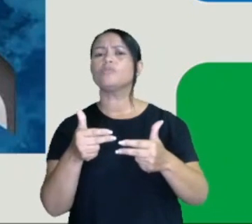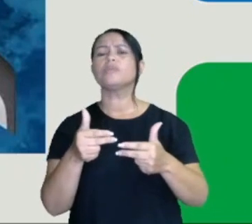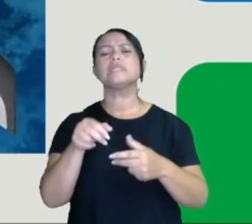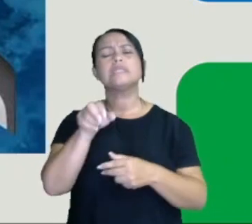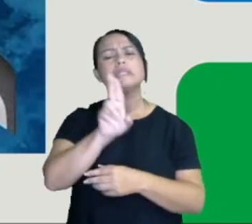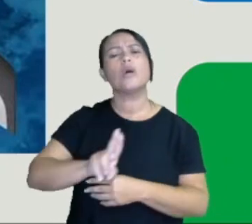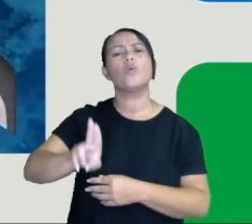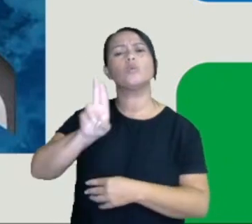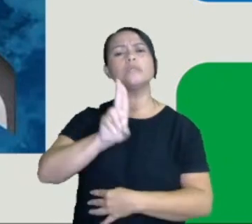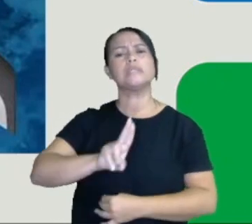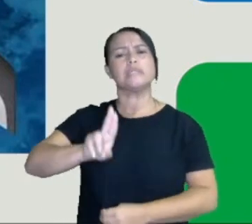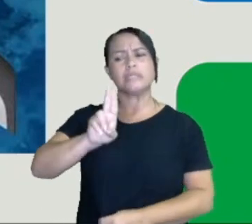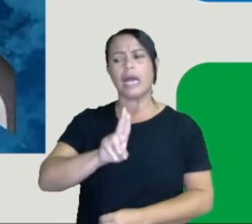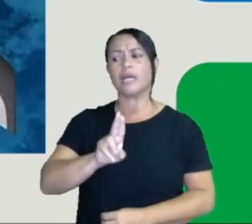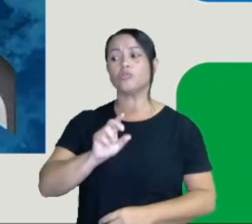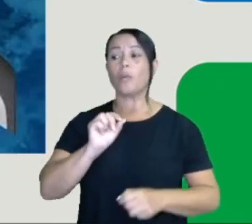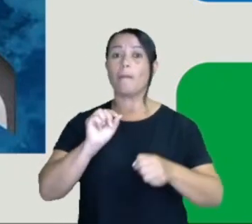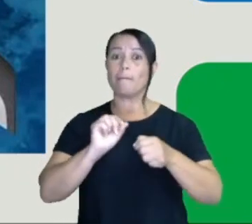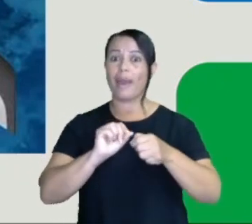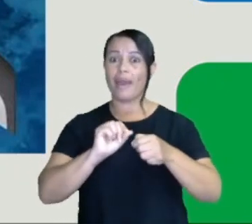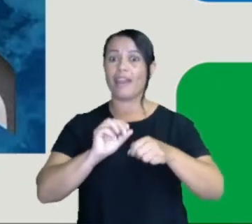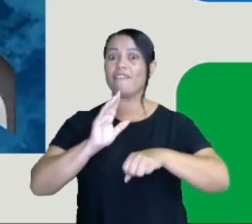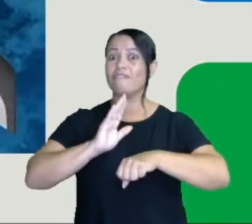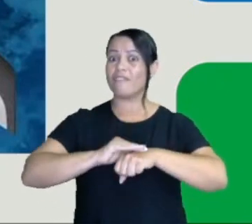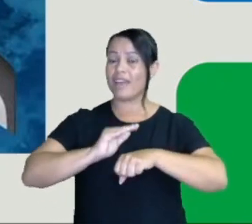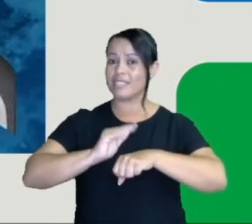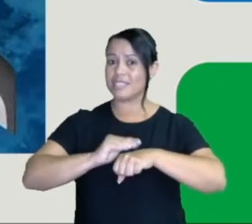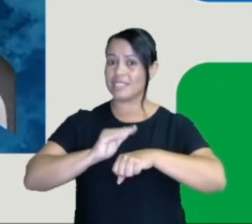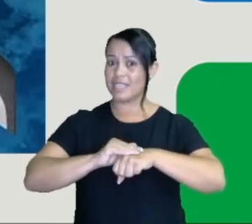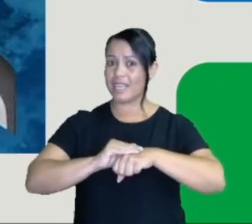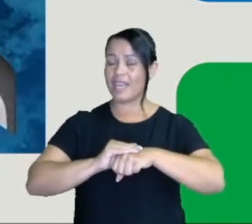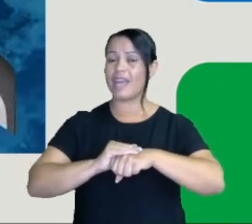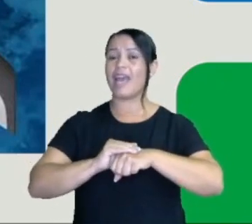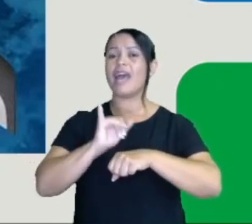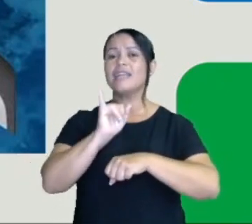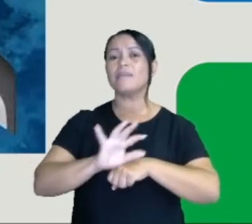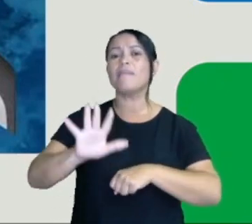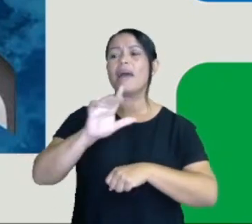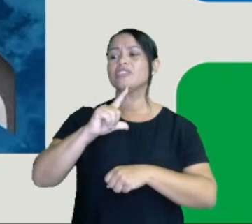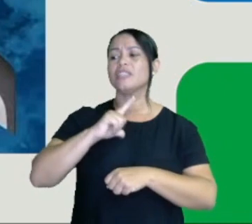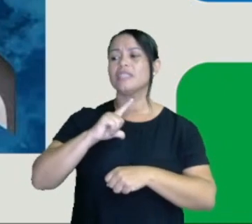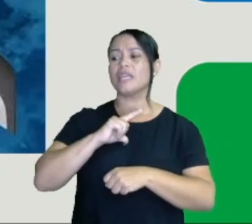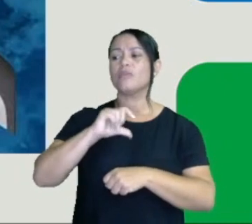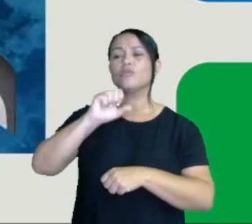são utilizados para fazer as imagens. Então, aqui nós temos